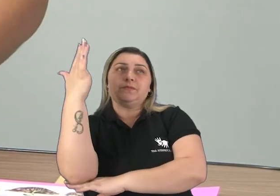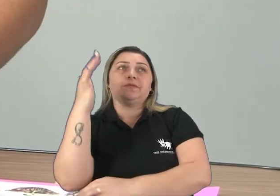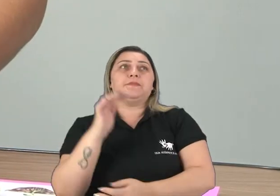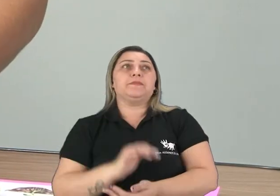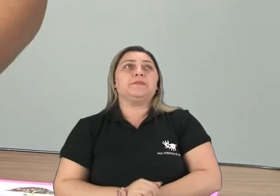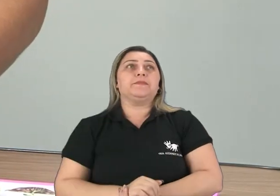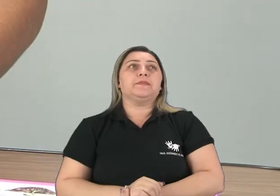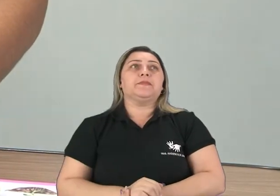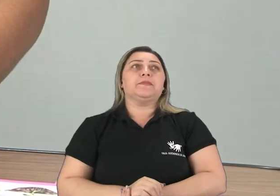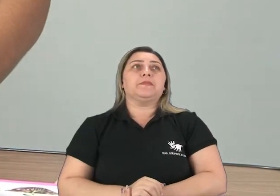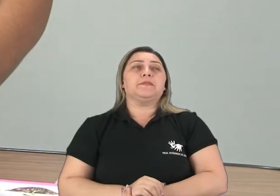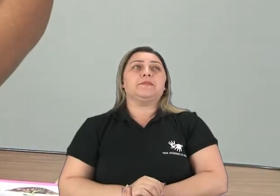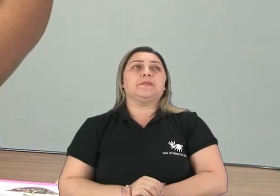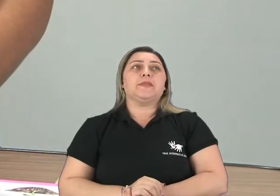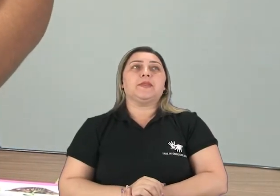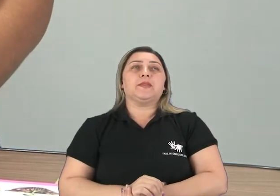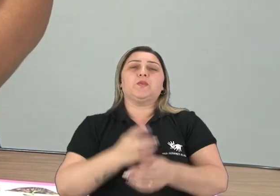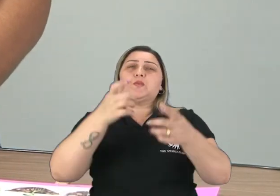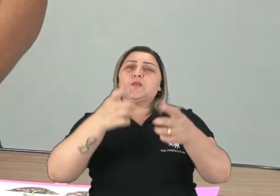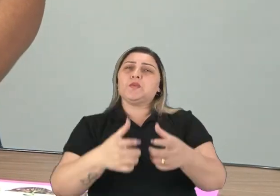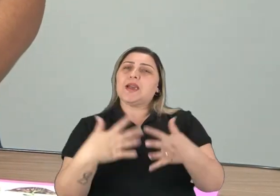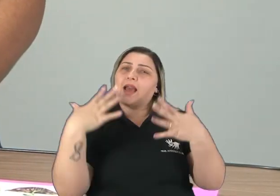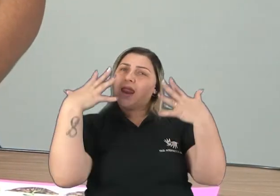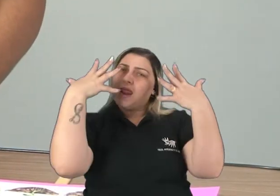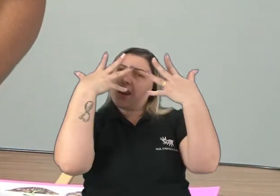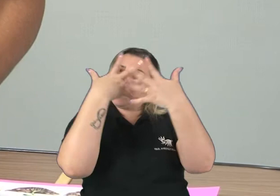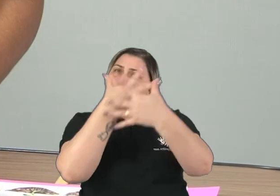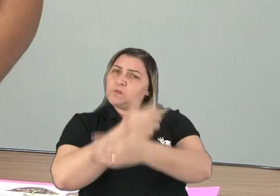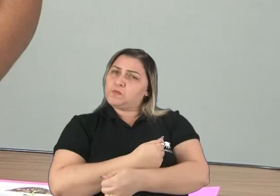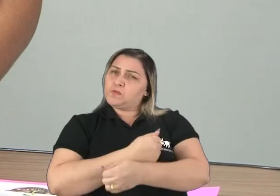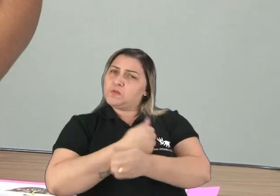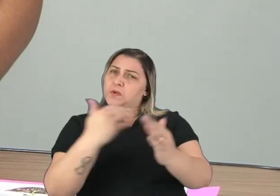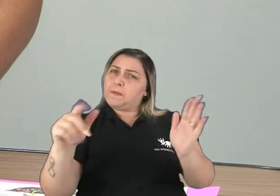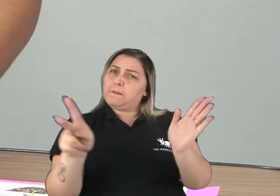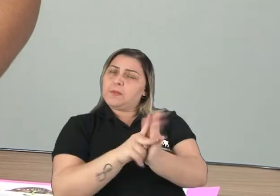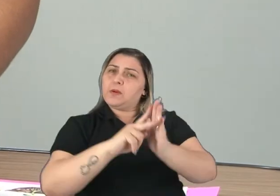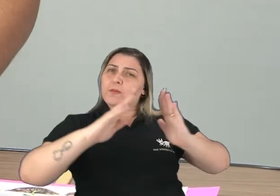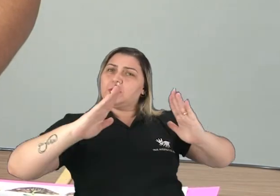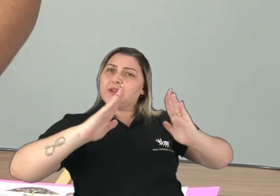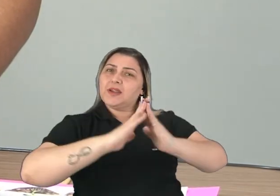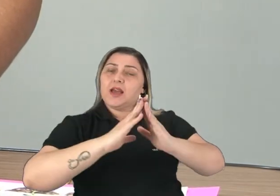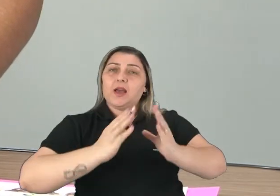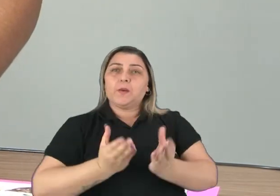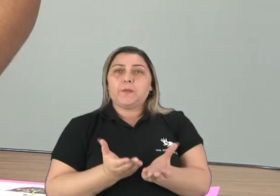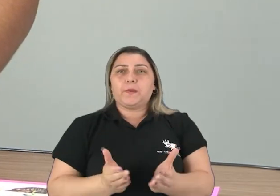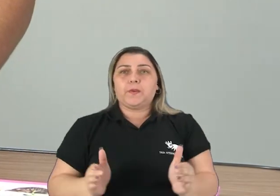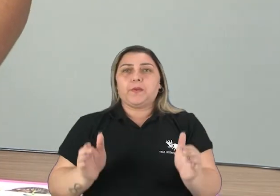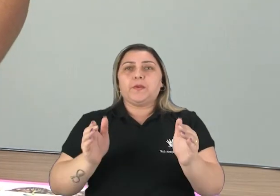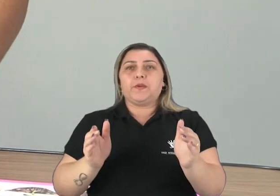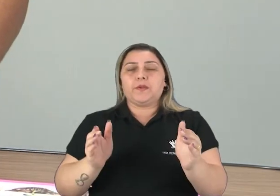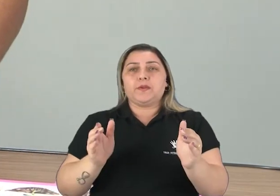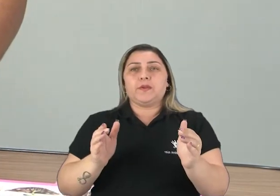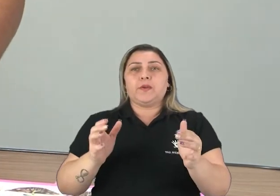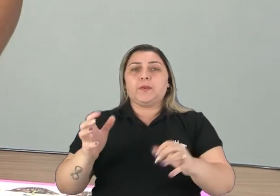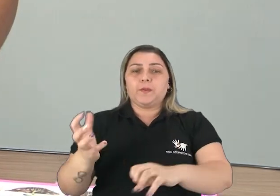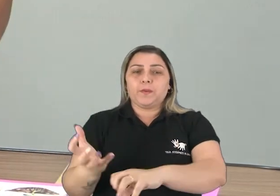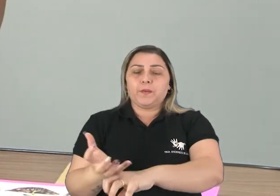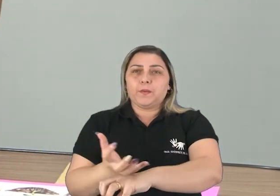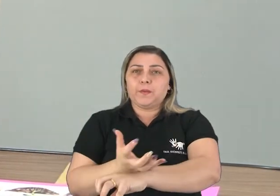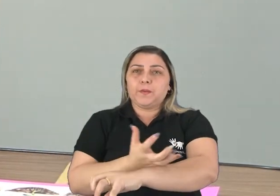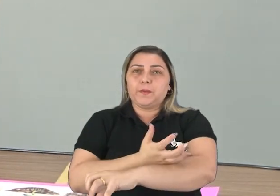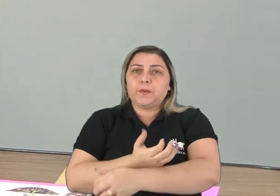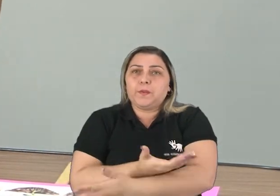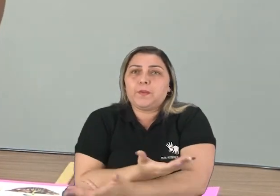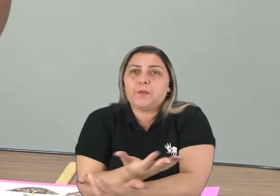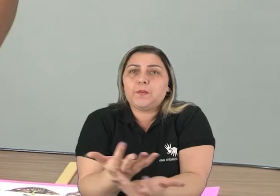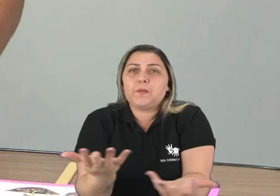para destacar, deixar em um lugar destacado na sua casa, seja no jarro, ou seja no jardim,